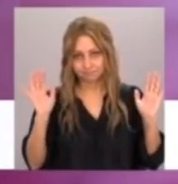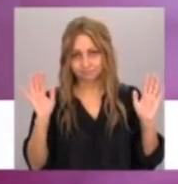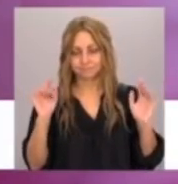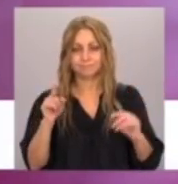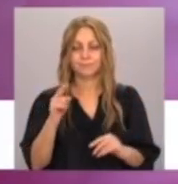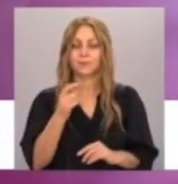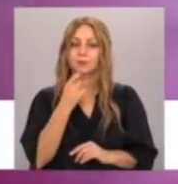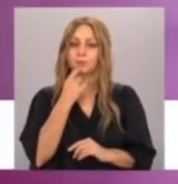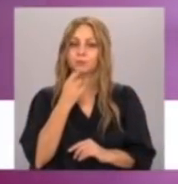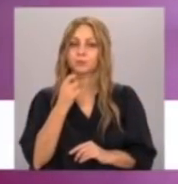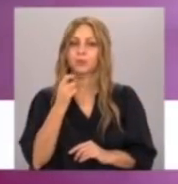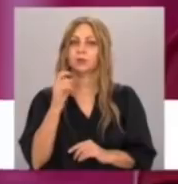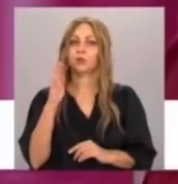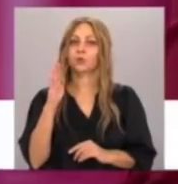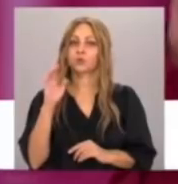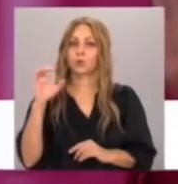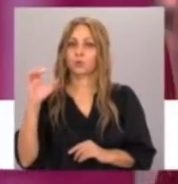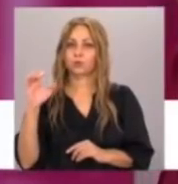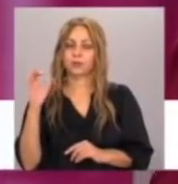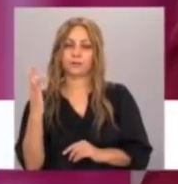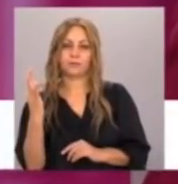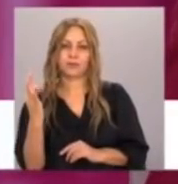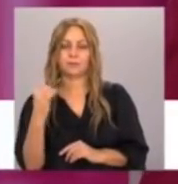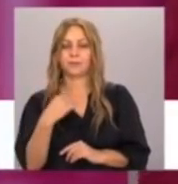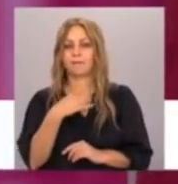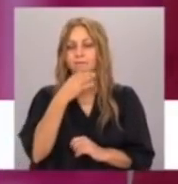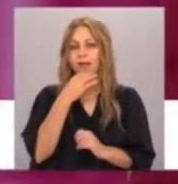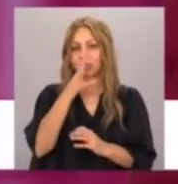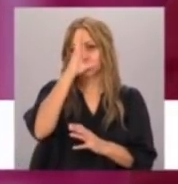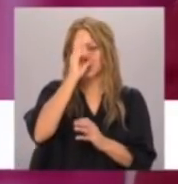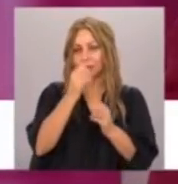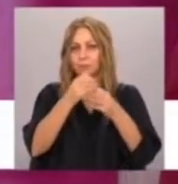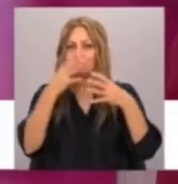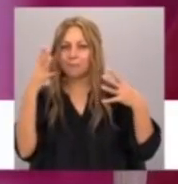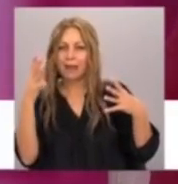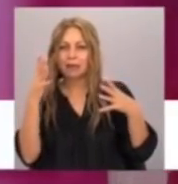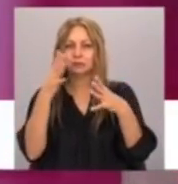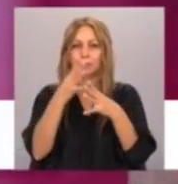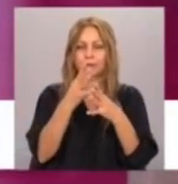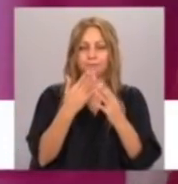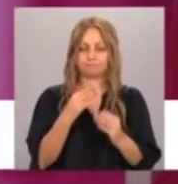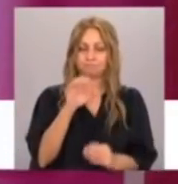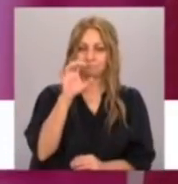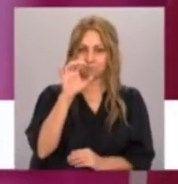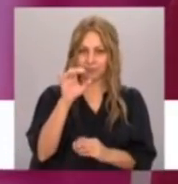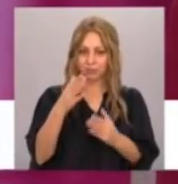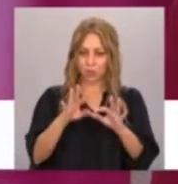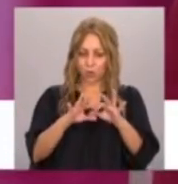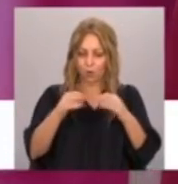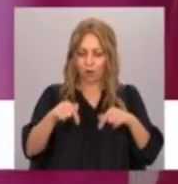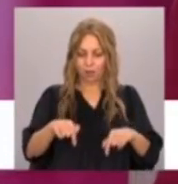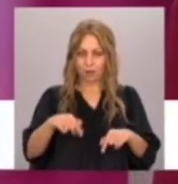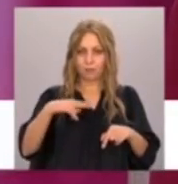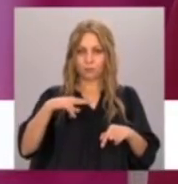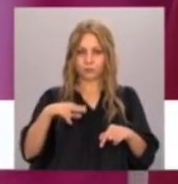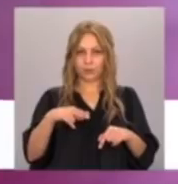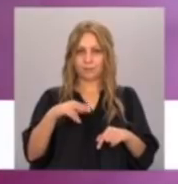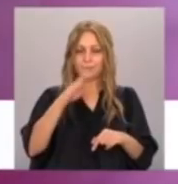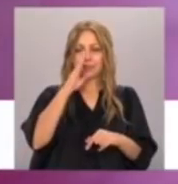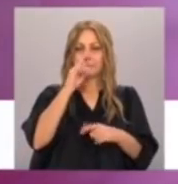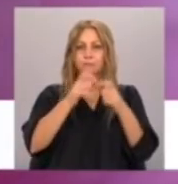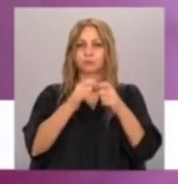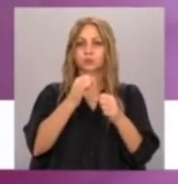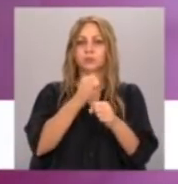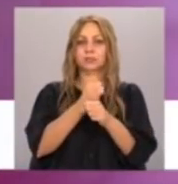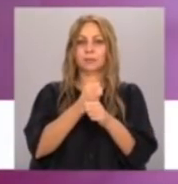ao João Cotrim Figueiredo tem falado muito de menos estado mais estado num país como o nosso quê Por quê que aconteceria apresente aos trabalhadores